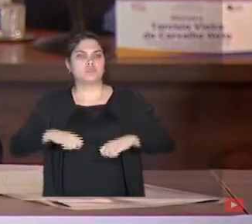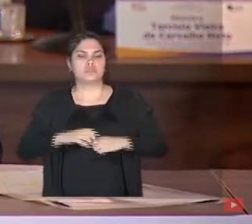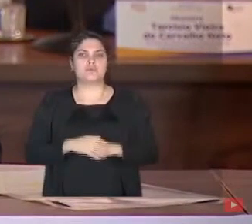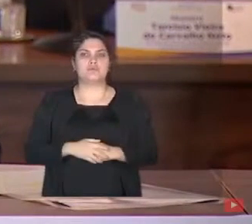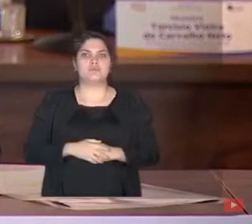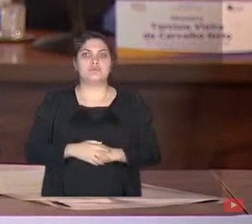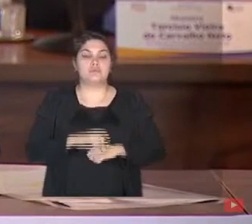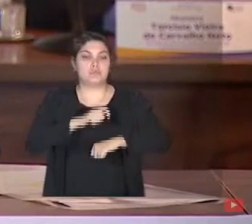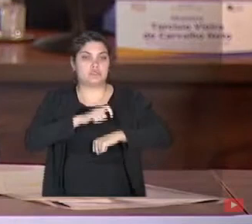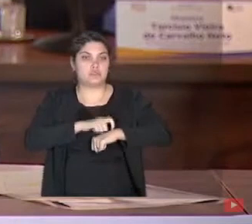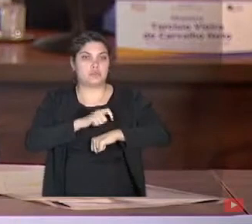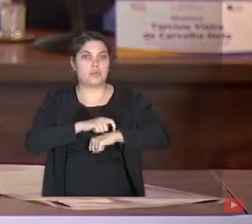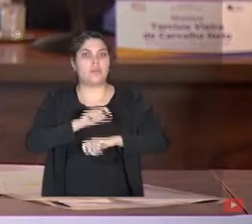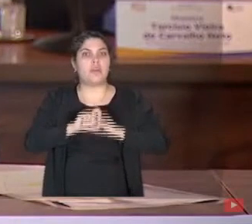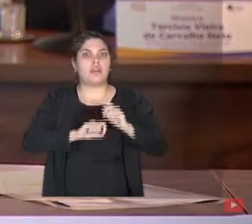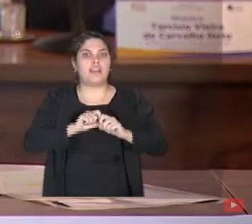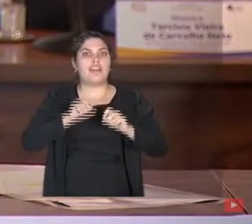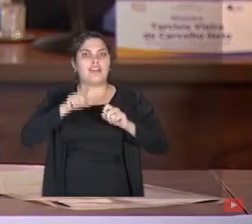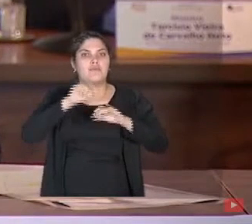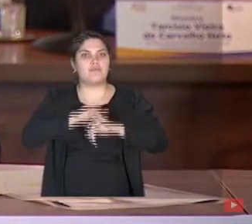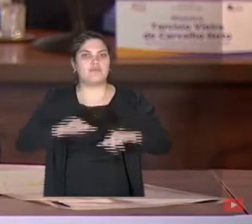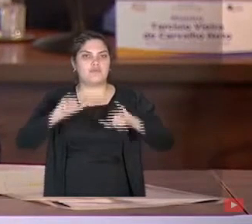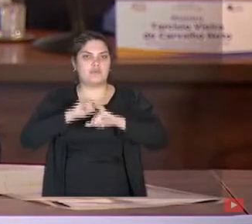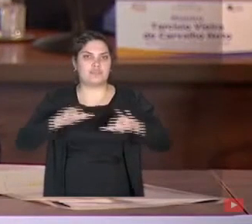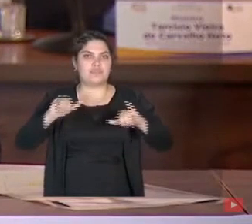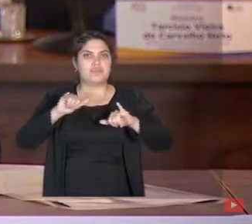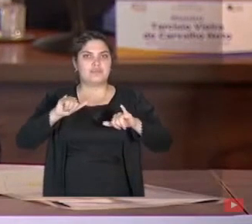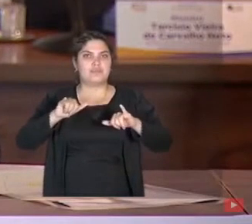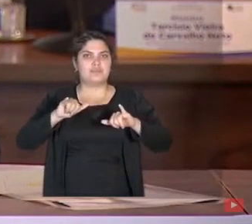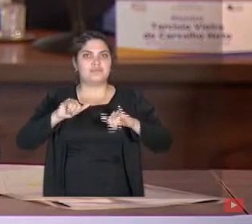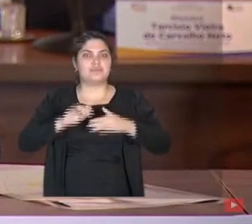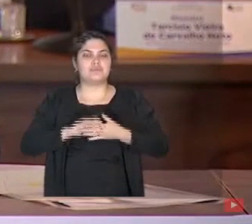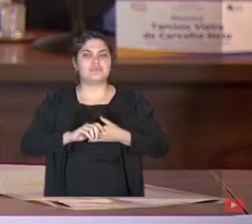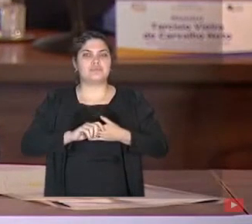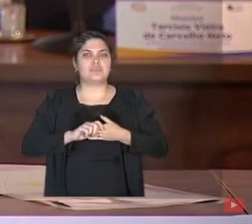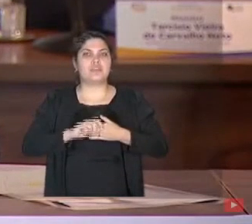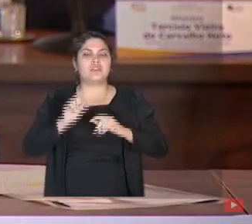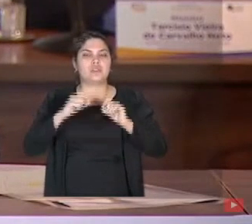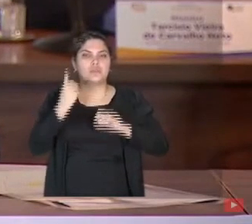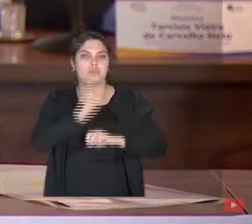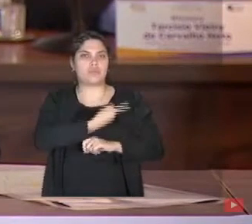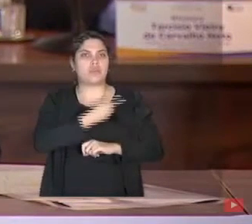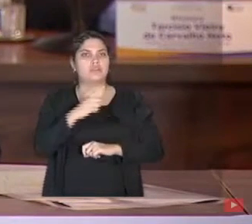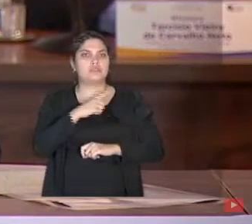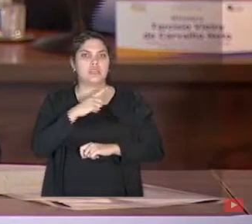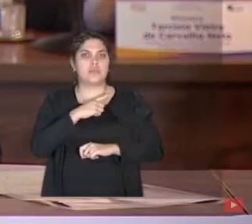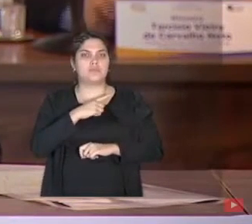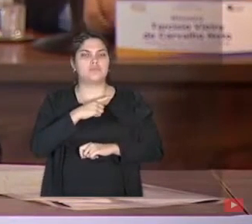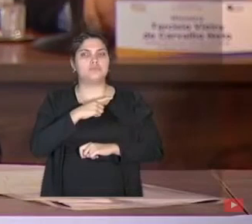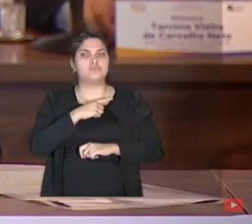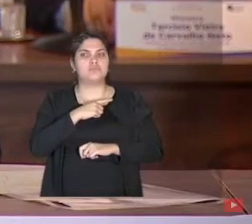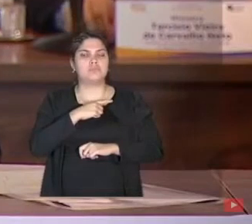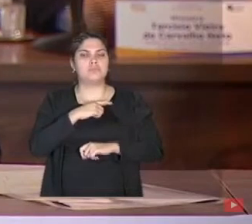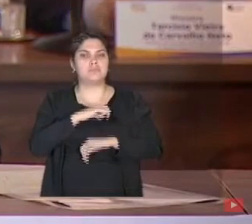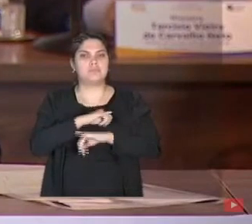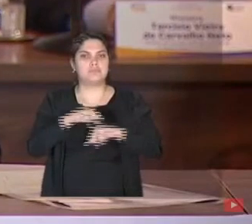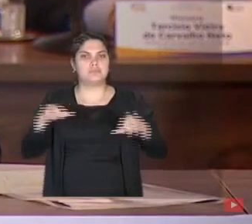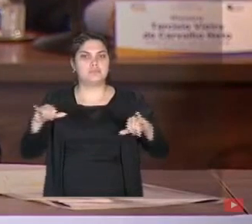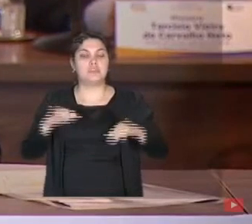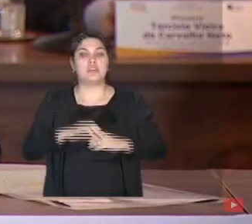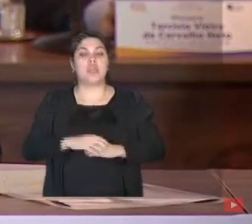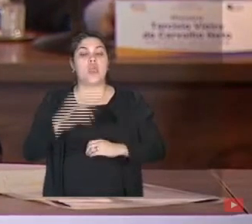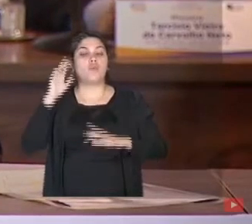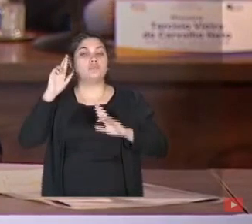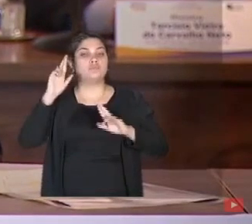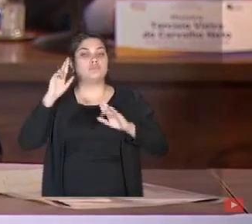possíveis. Nesse momento, são essas as informações que nós temos para prestar e espero